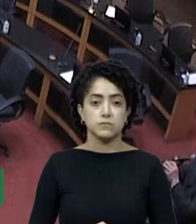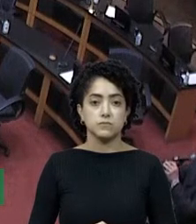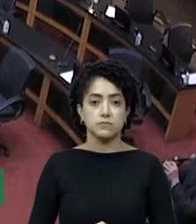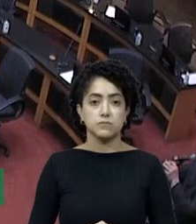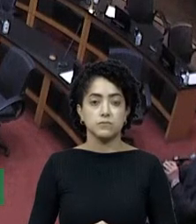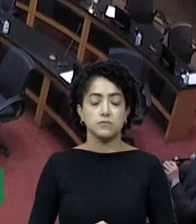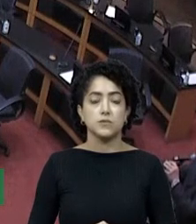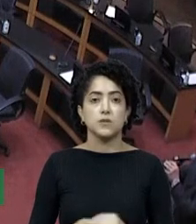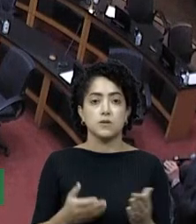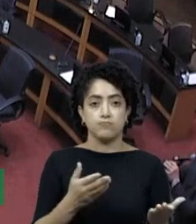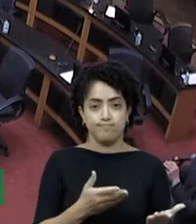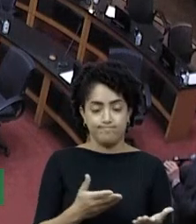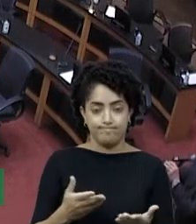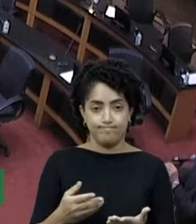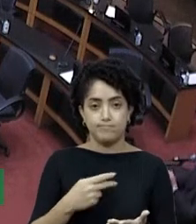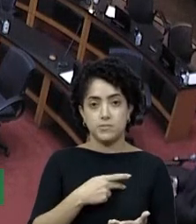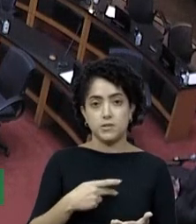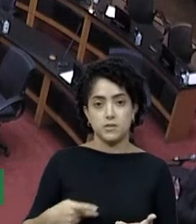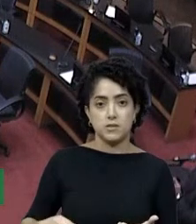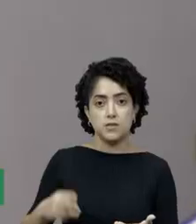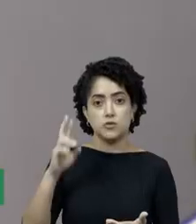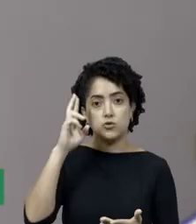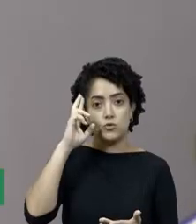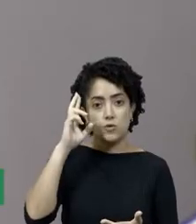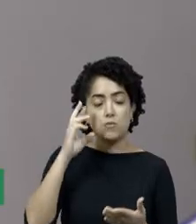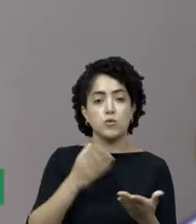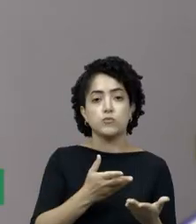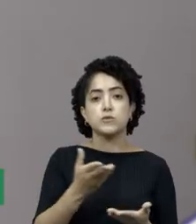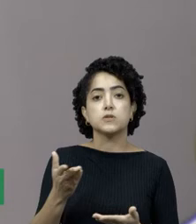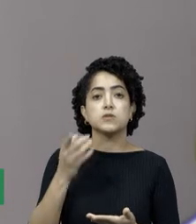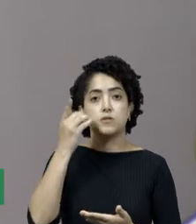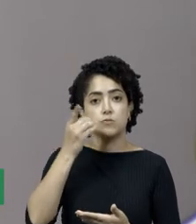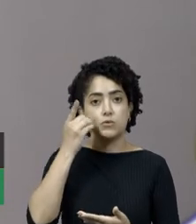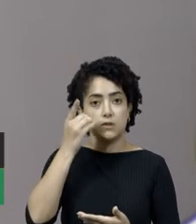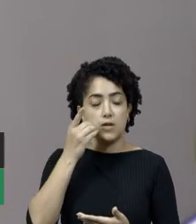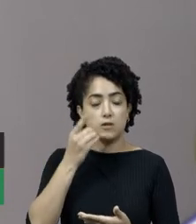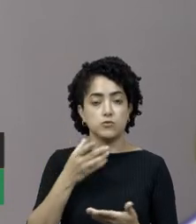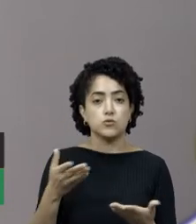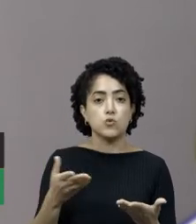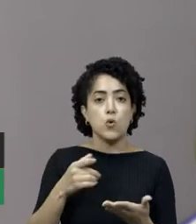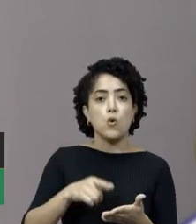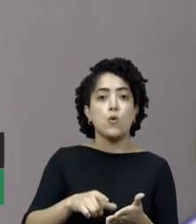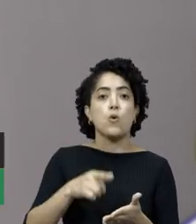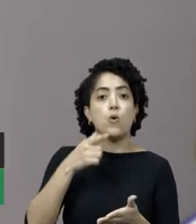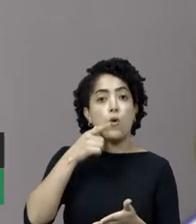Senhor presidente Alba, demais deputados e deputadas, dizer que ontem